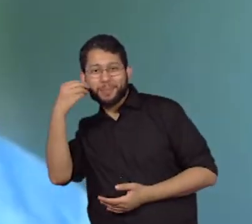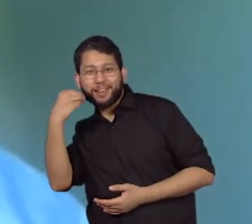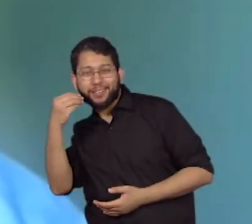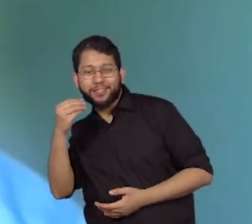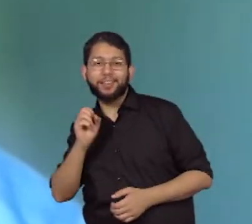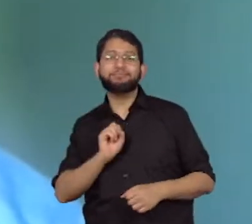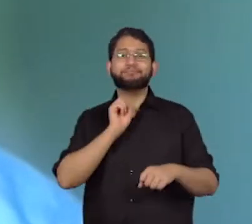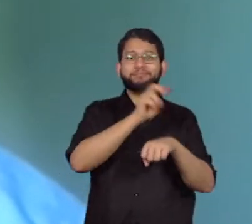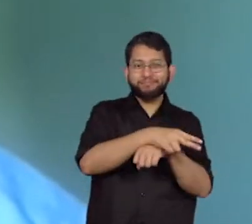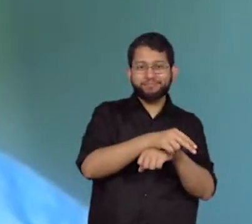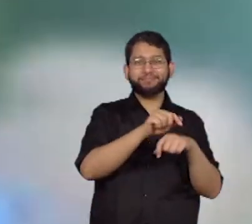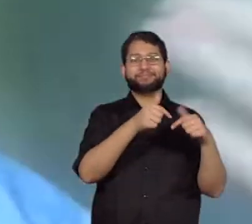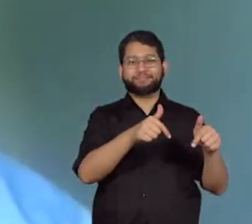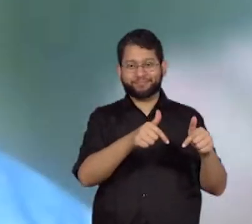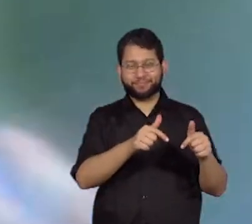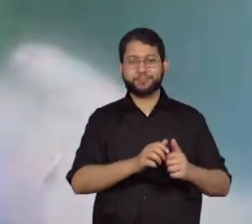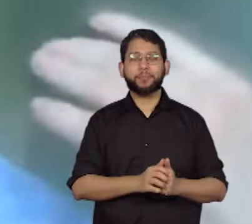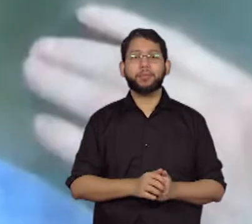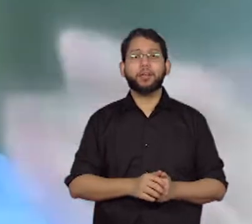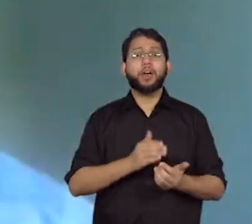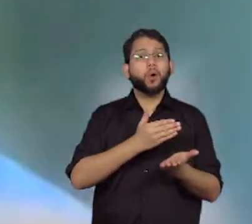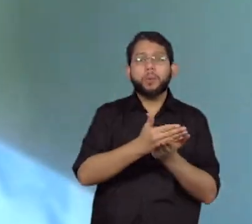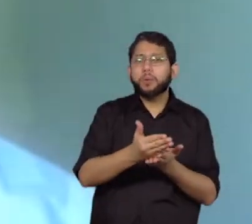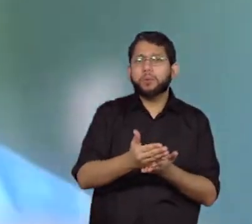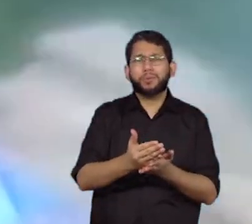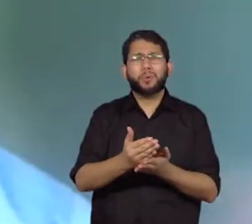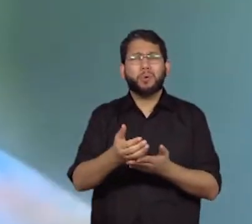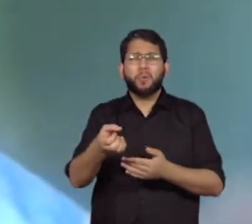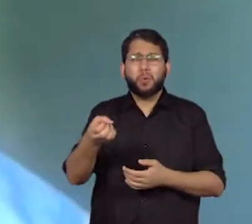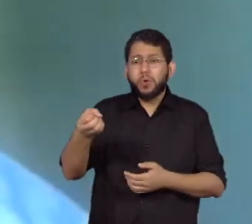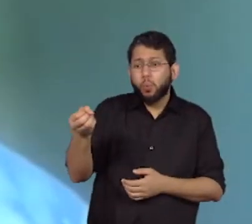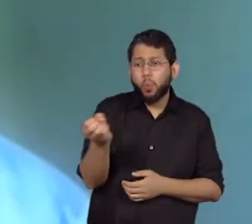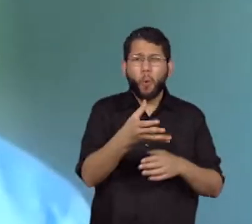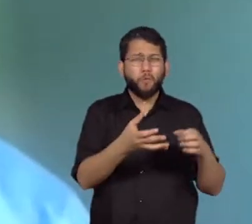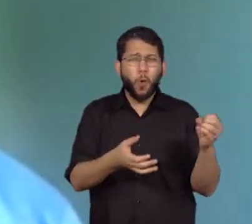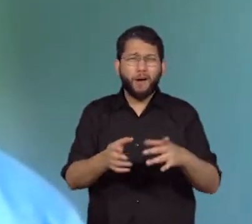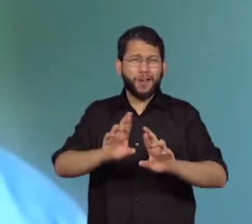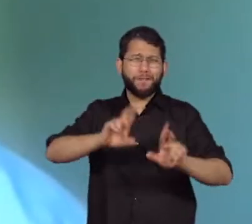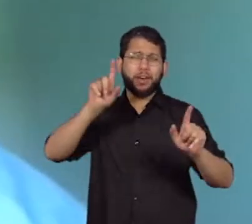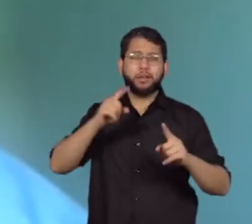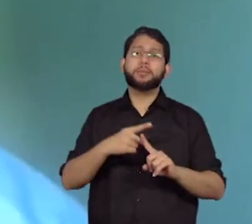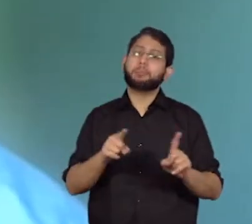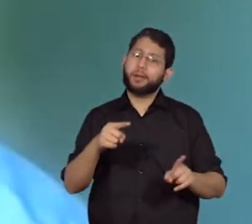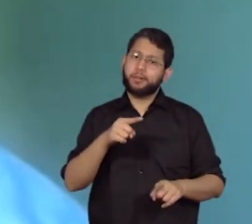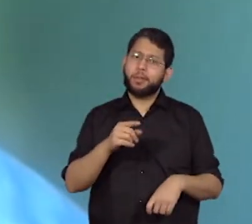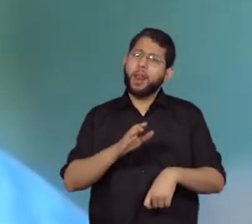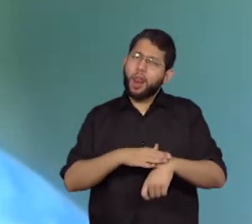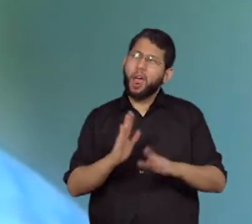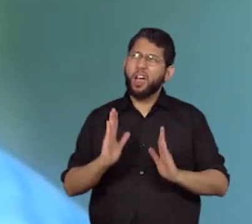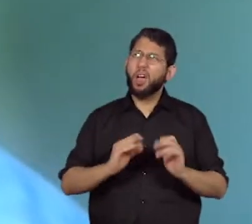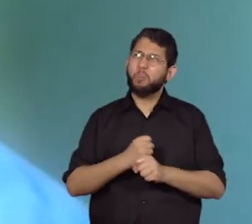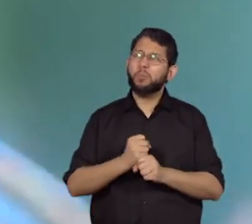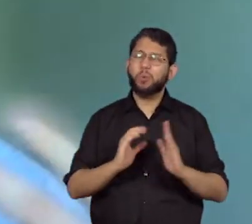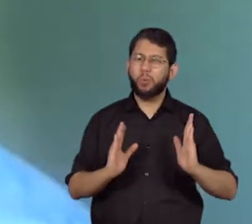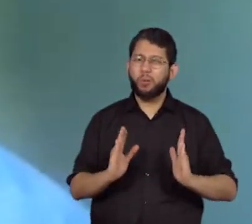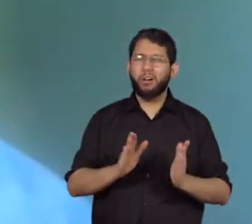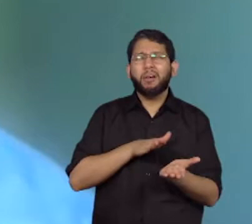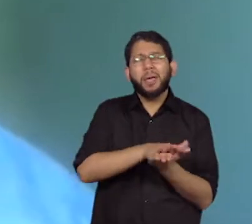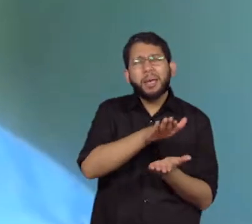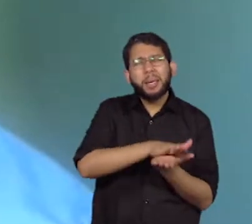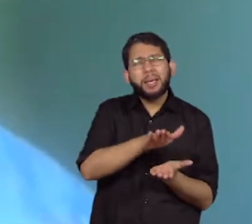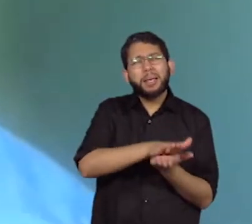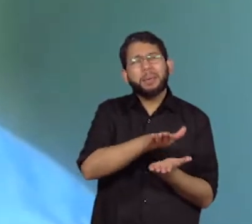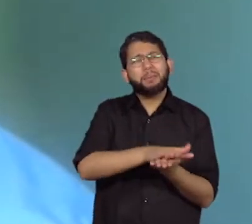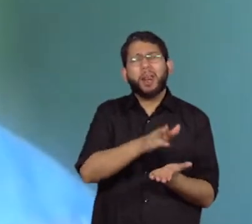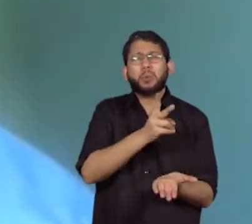fui trabalhar, e aí a gente começou a fazer coisas muito disruptivas, muito inovadoras, mas o impresso ainda era muito importante dentro da